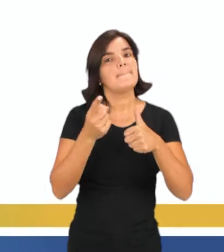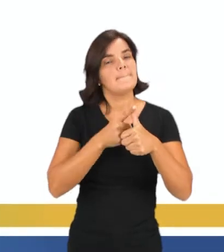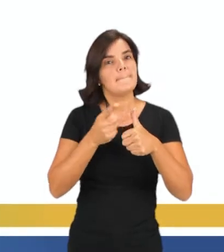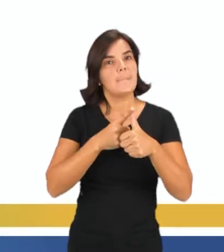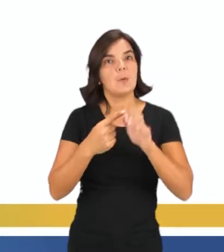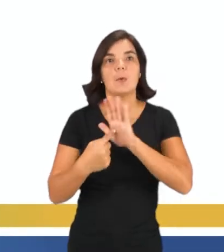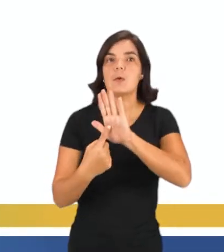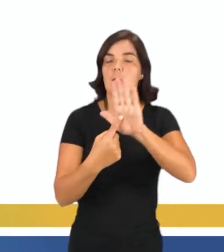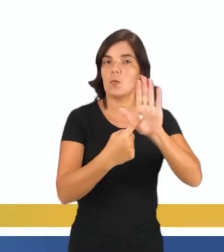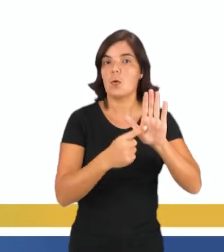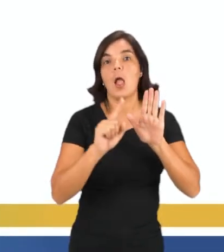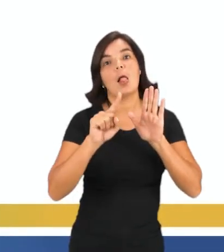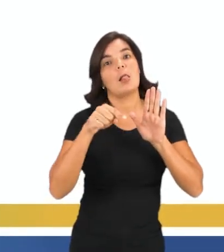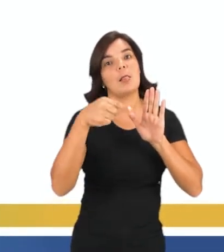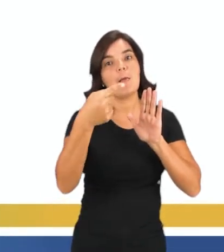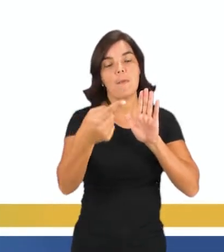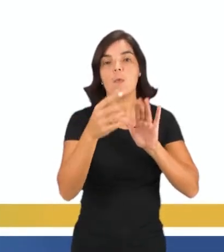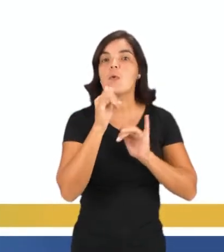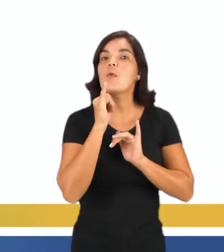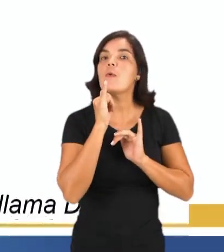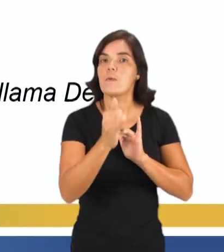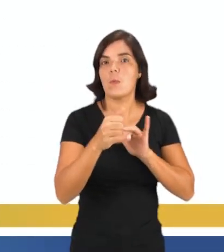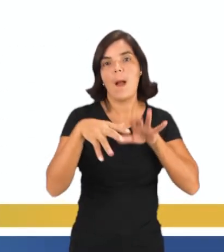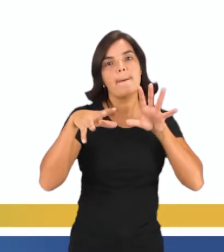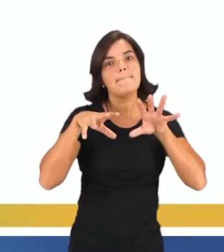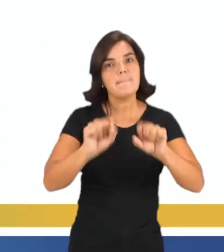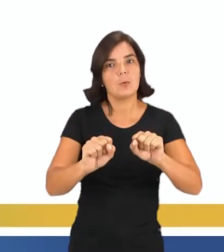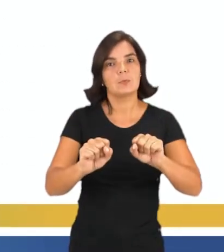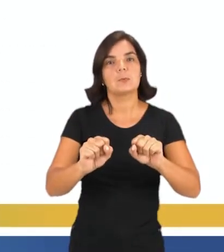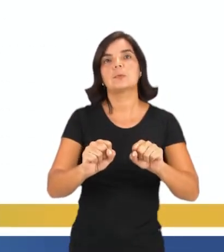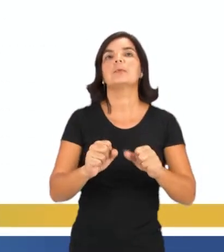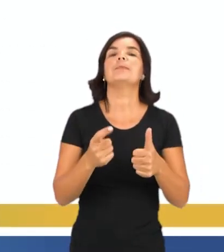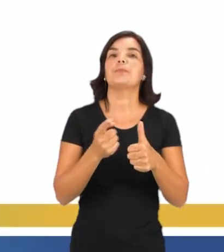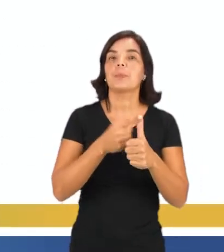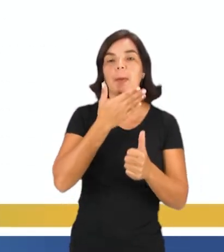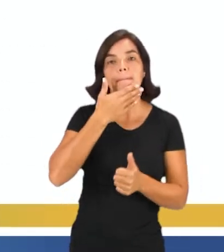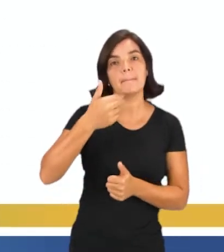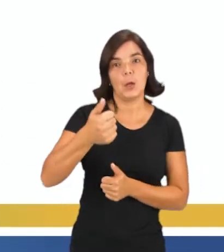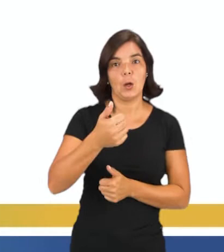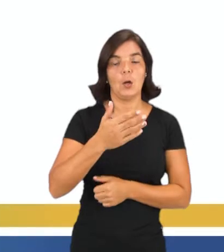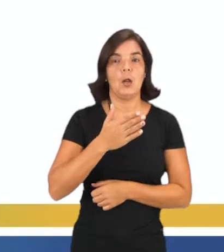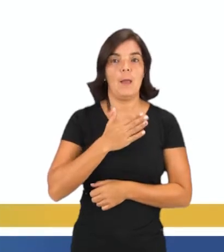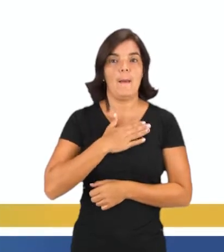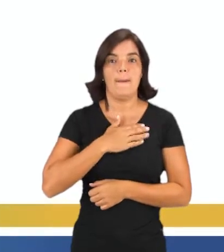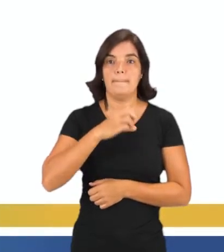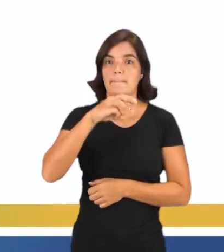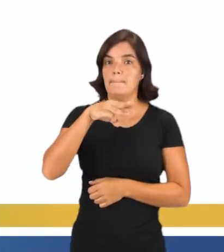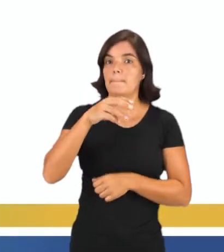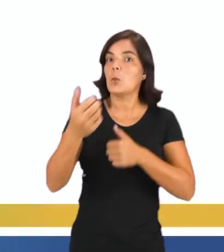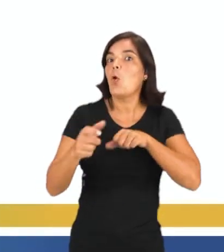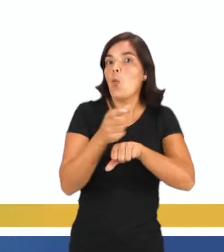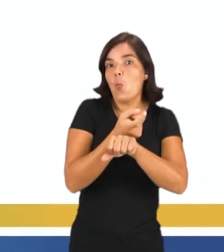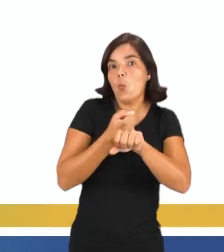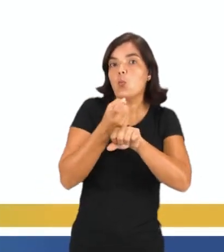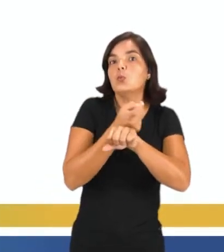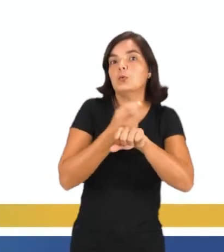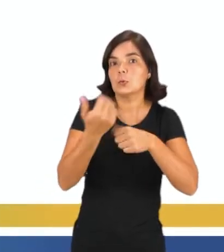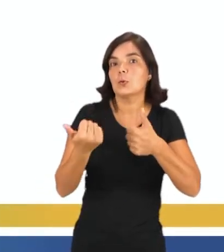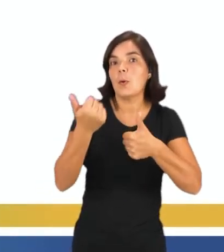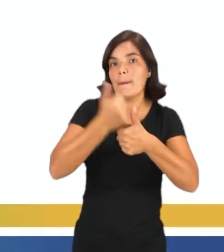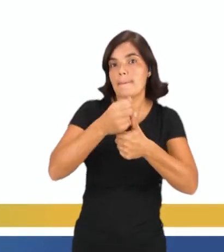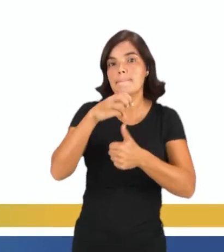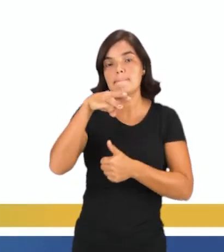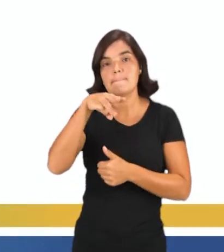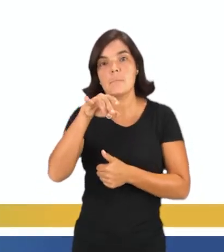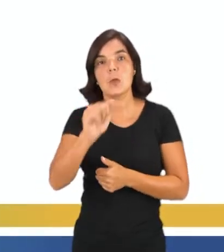o que é, depois eu informo a posse. Então, o melhor seria utilizar um adjetivo para substituir esse